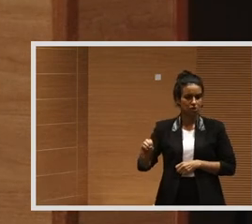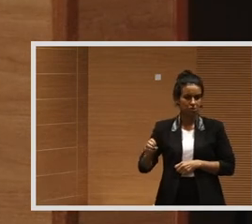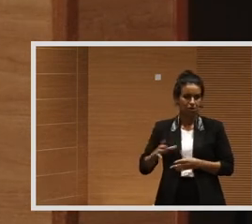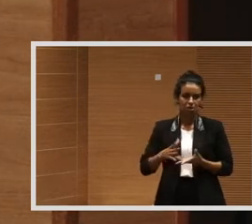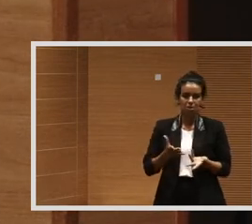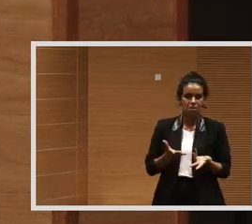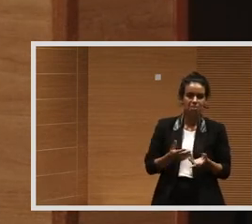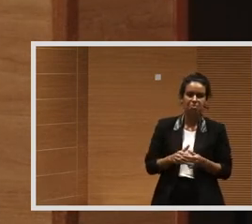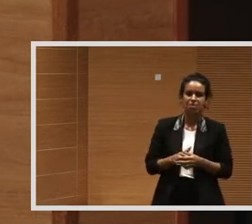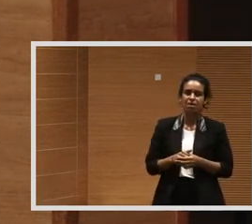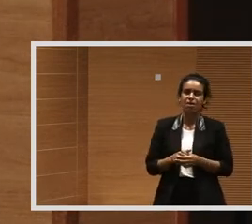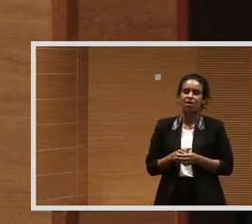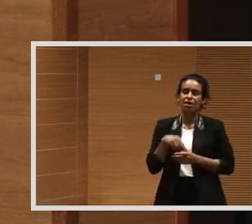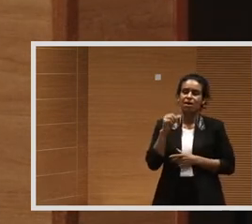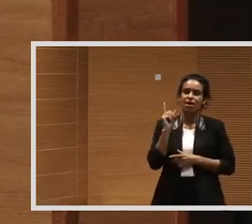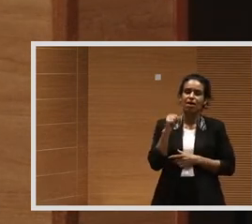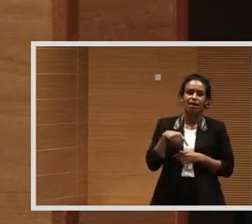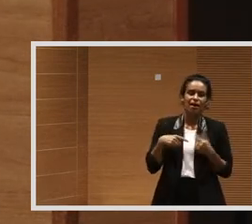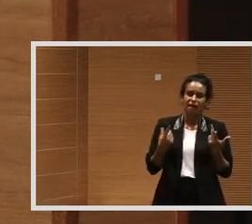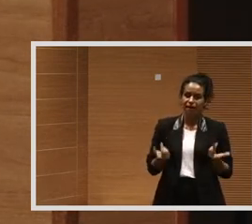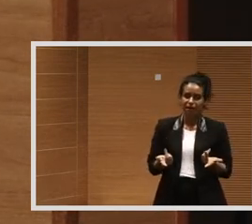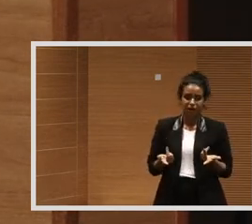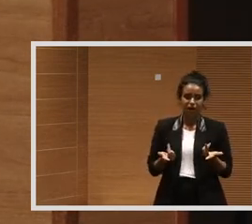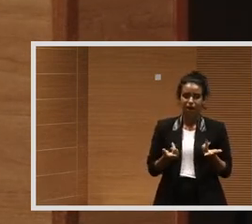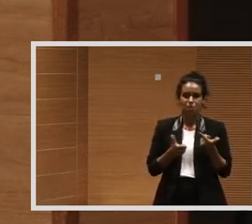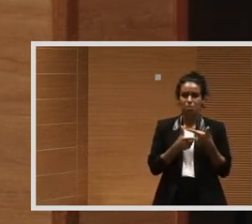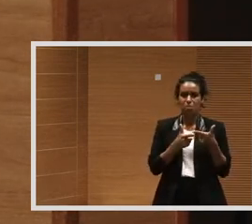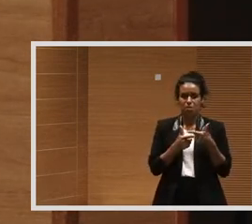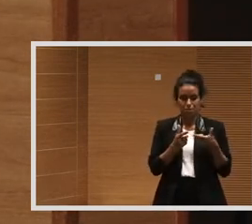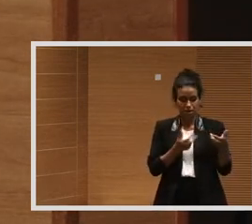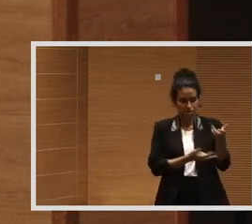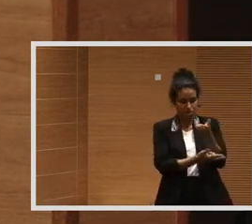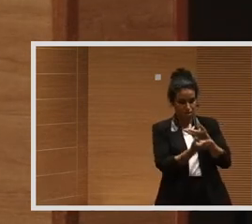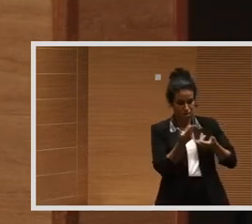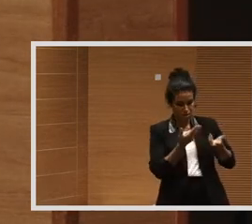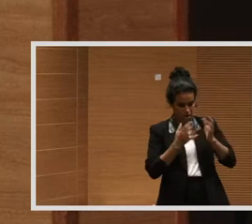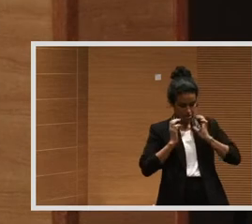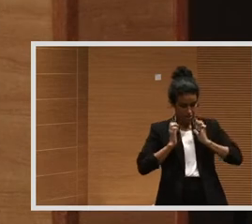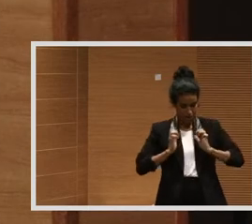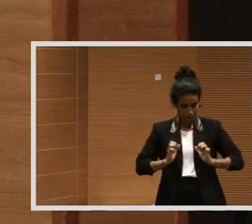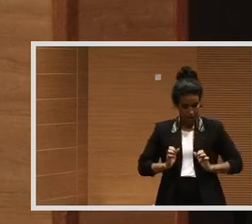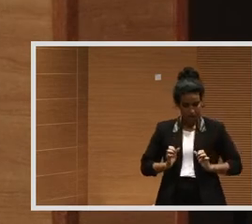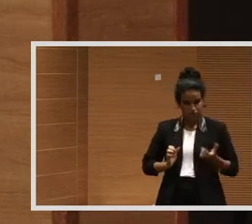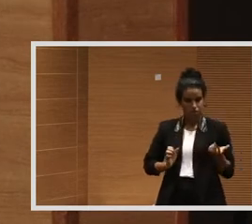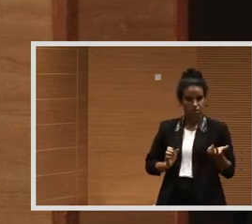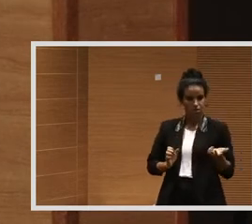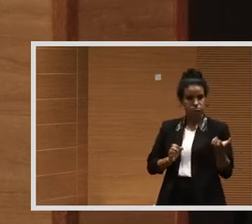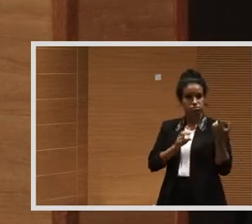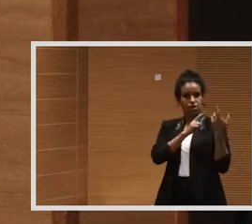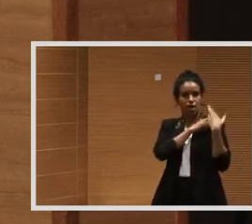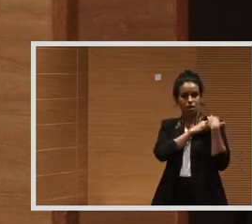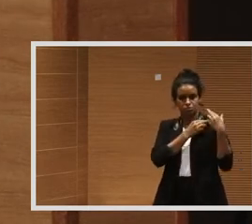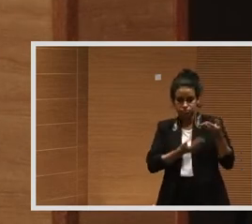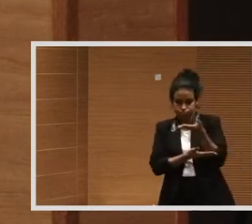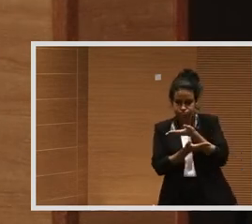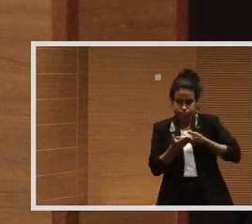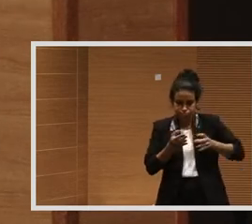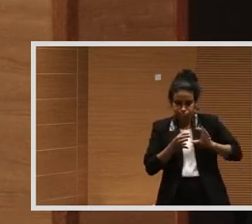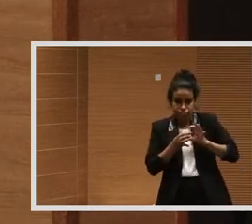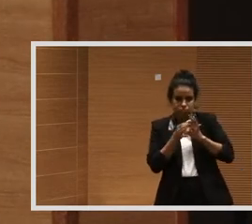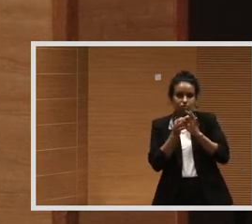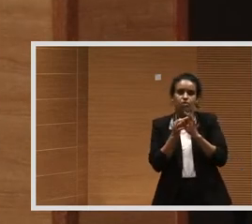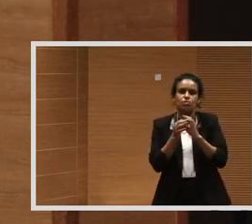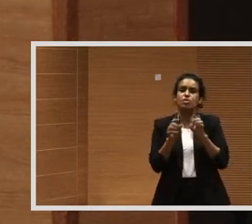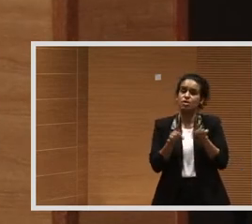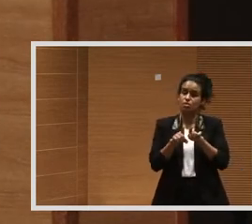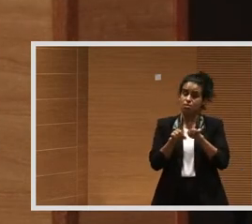a relação da índole, da ética, da responsabilidade, da ética da responsabilidade, como diz Hans Jonas, né, com o